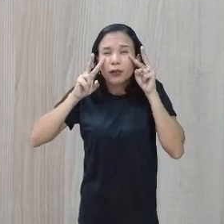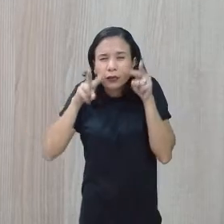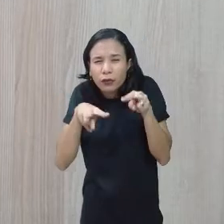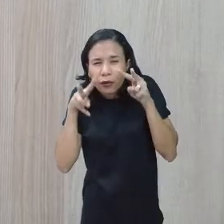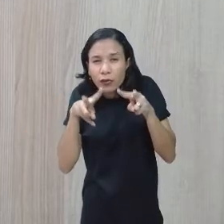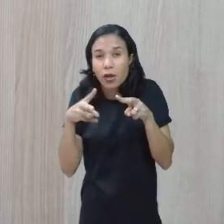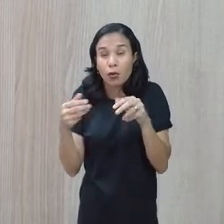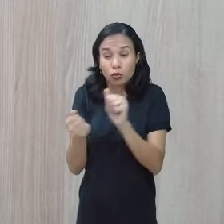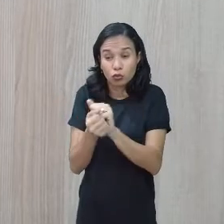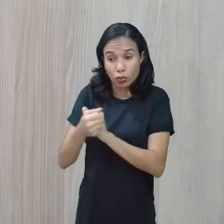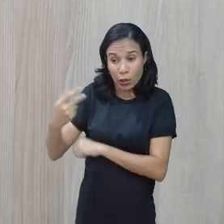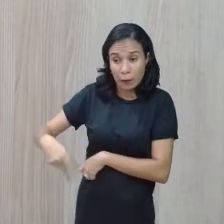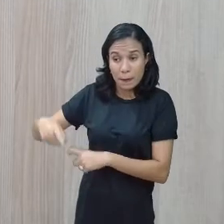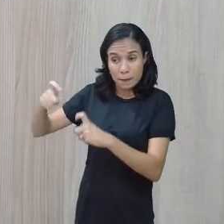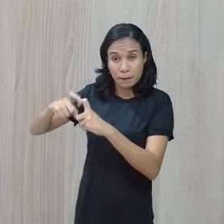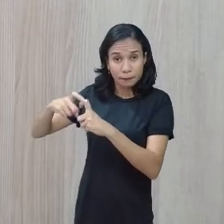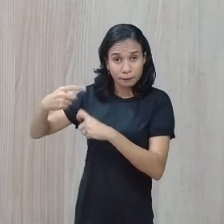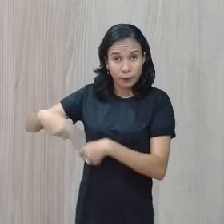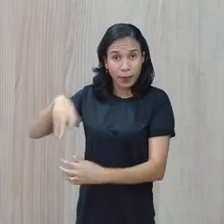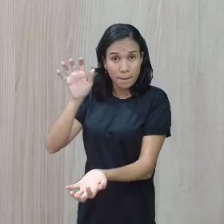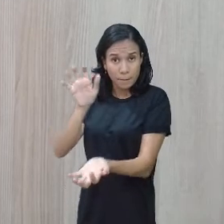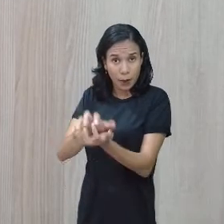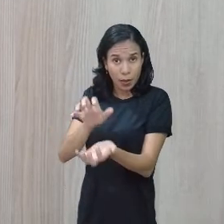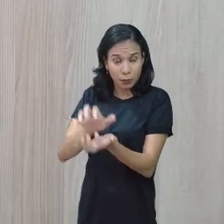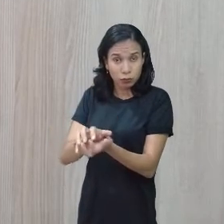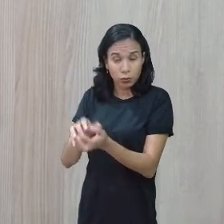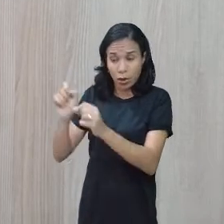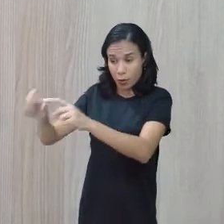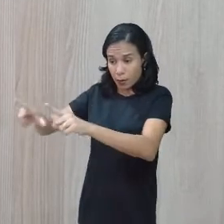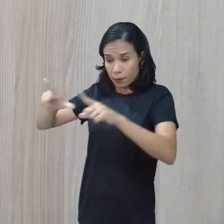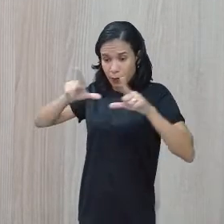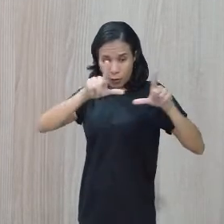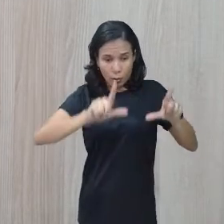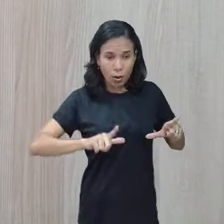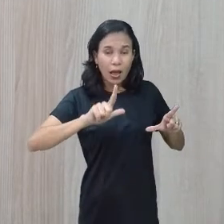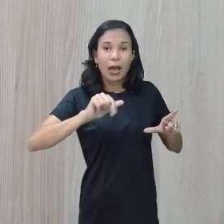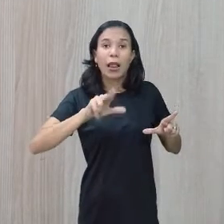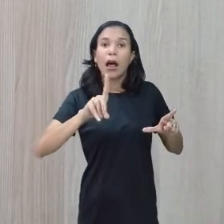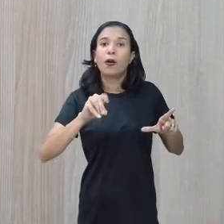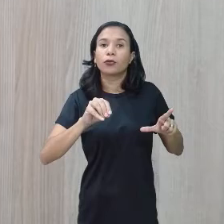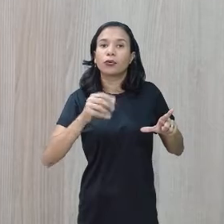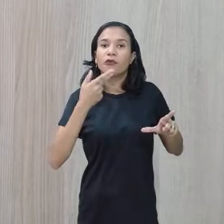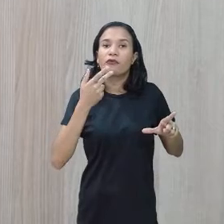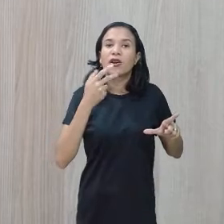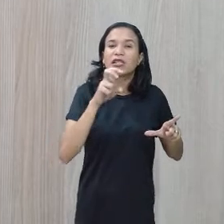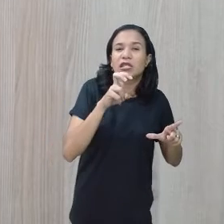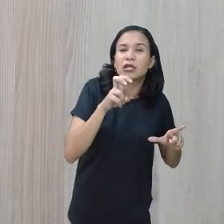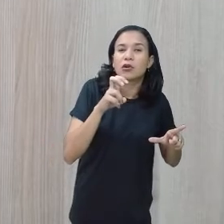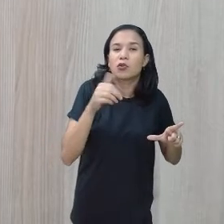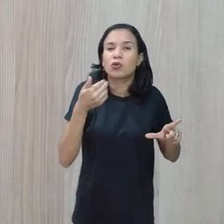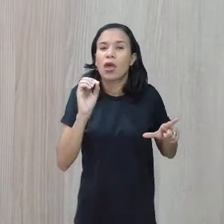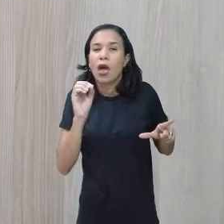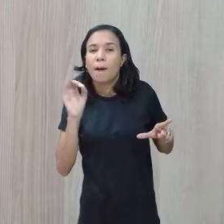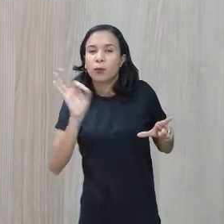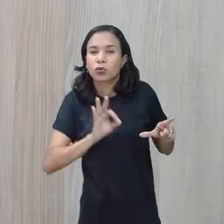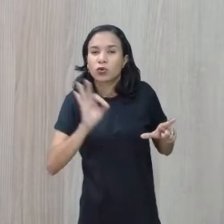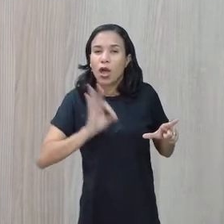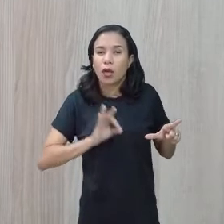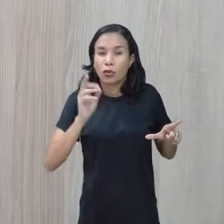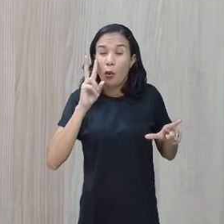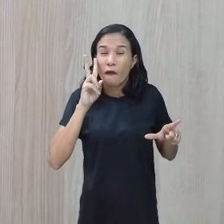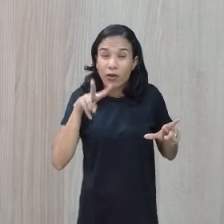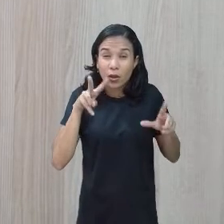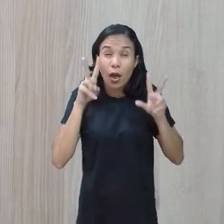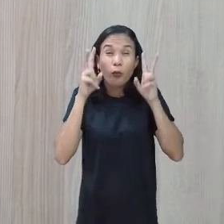aqui em Pernambuco, e o laudo que me foi dado é que quando ele chegasse com 18, 19 anos, ele estaria entre 5% a 10% da visão. Sim. Ele não